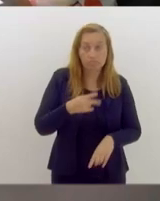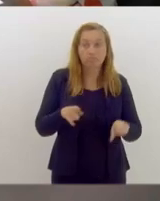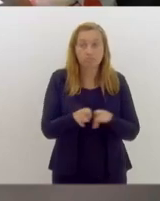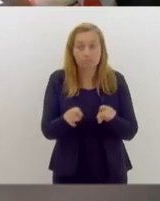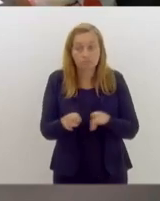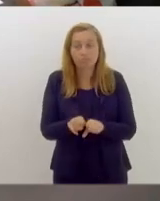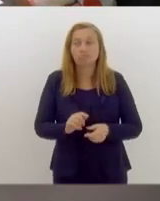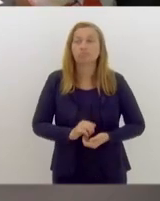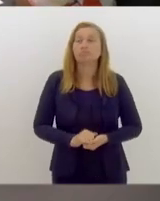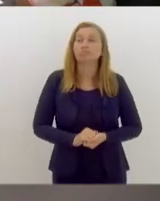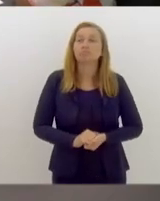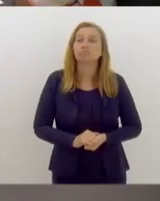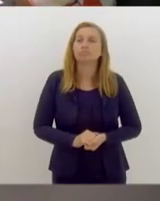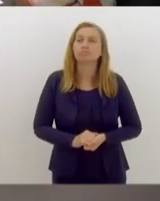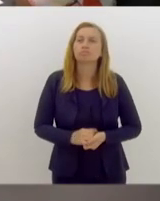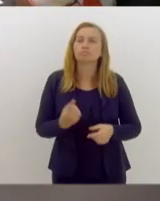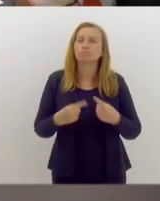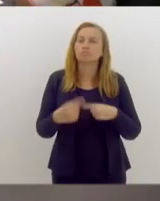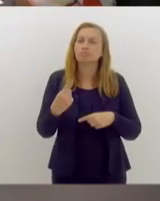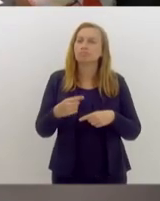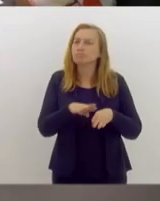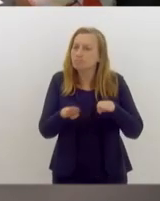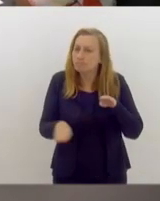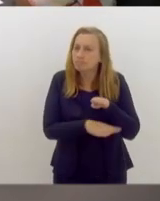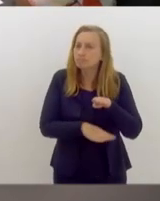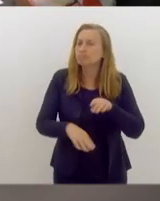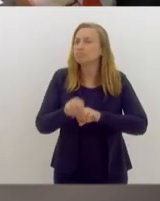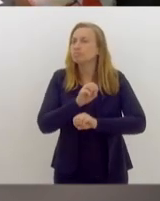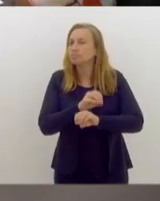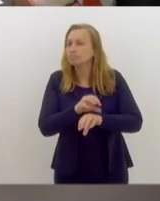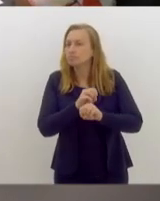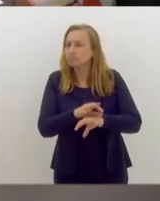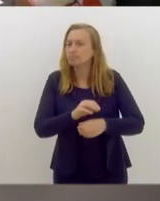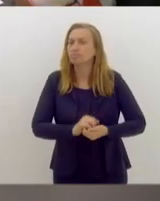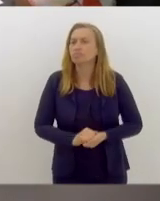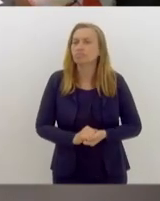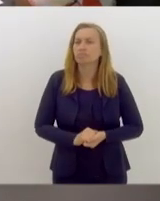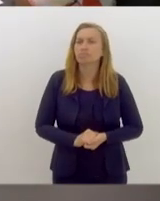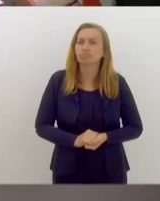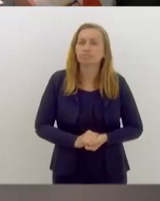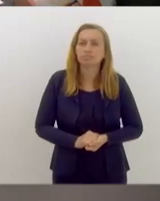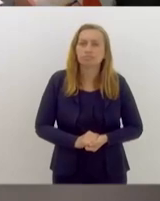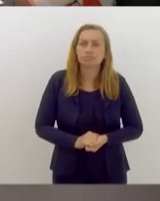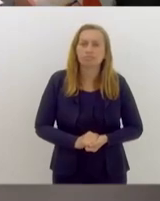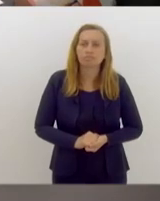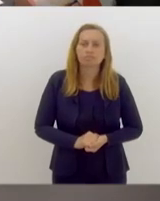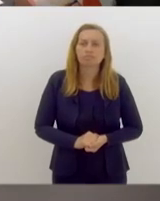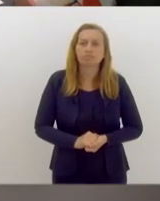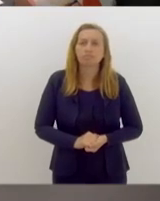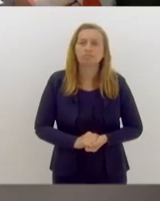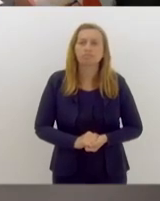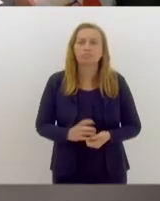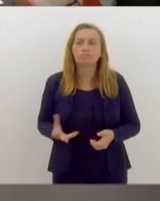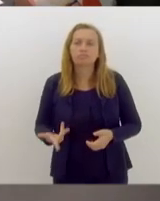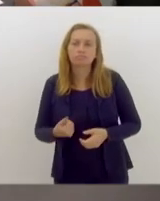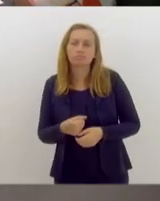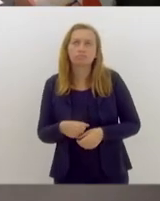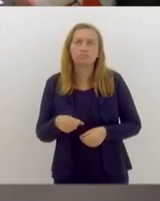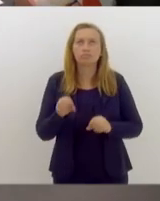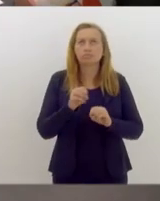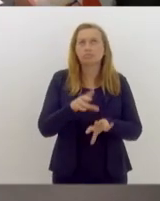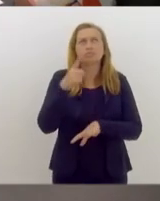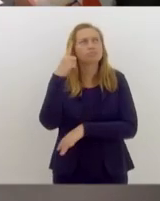também, são a superação das desigualdades educacionais e a melhoria da qualidade da educação. Como é que a gente pode